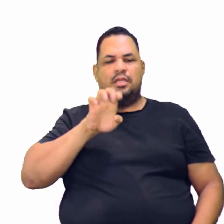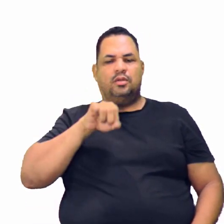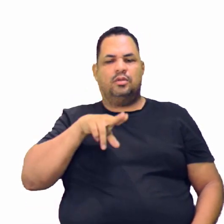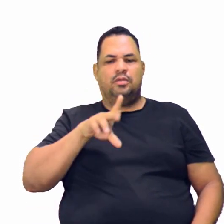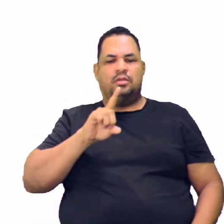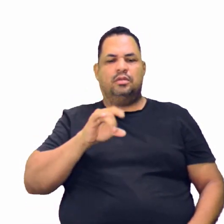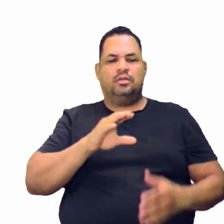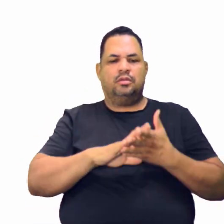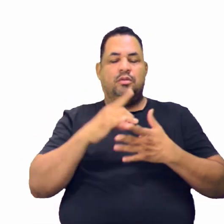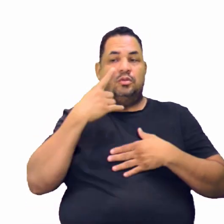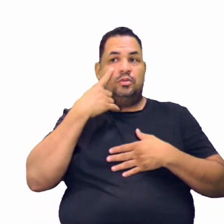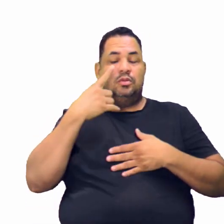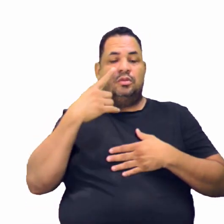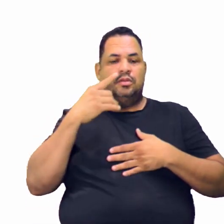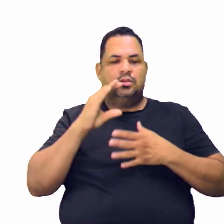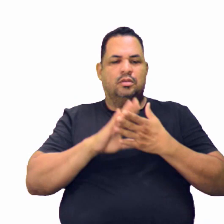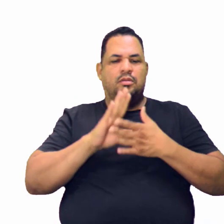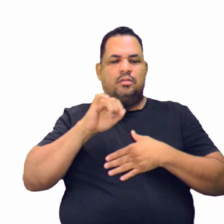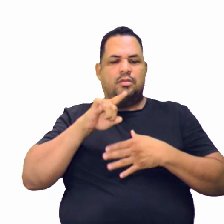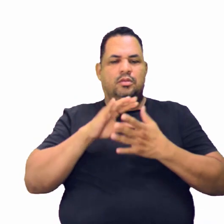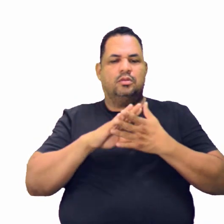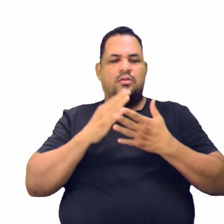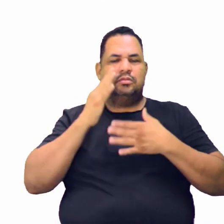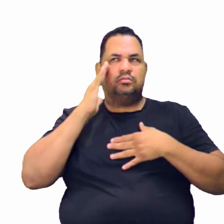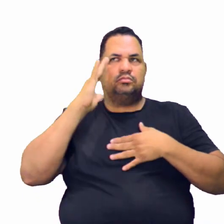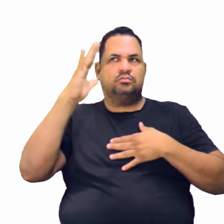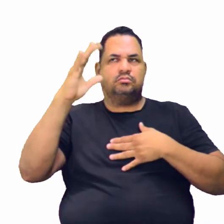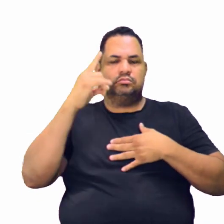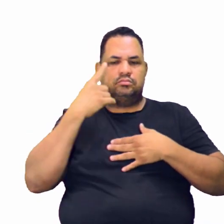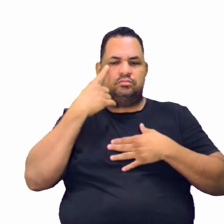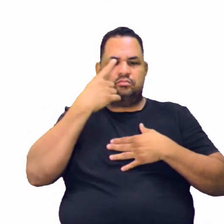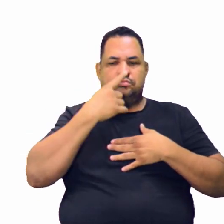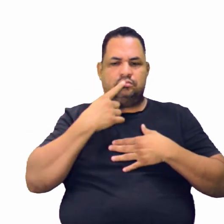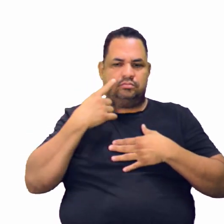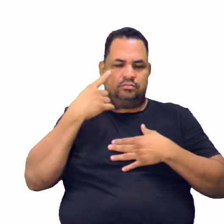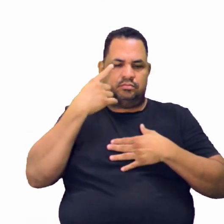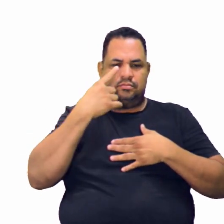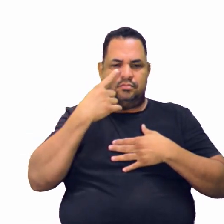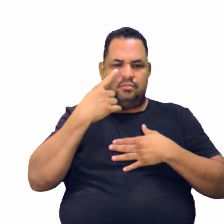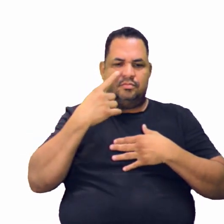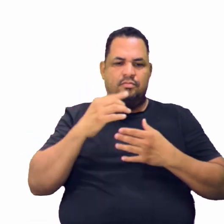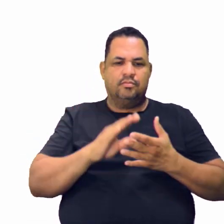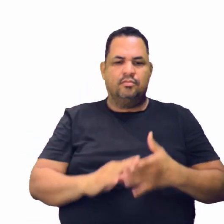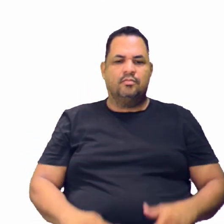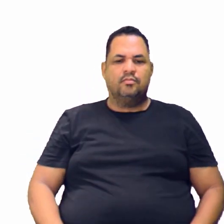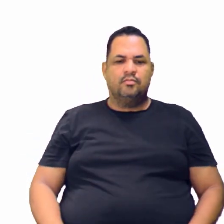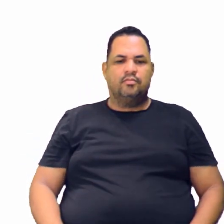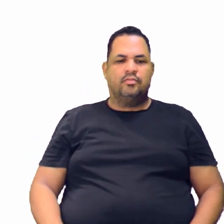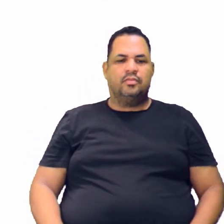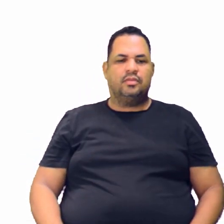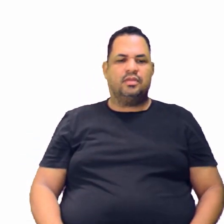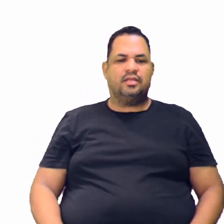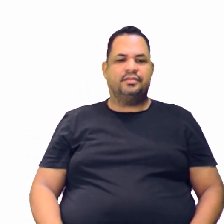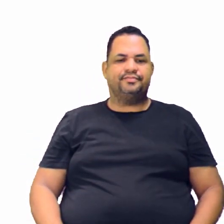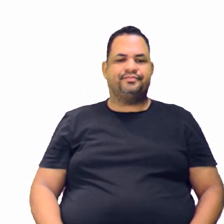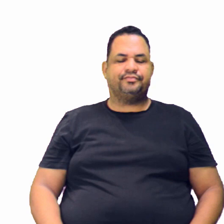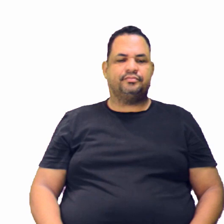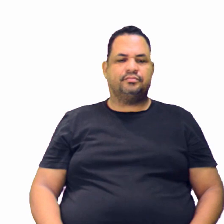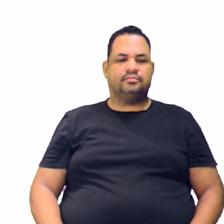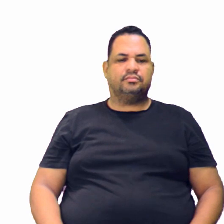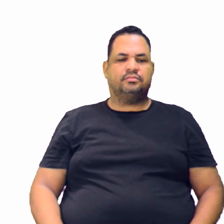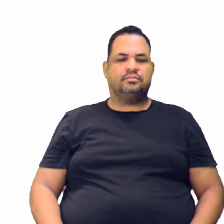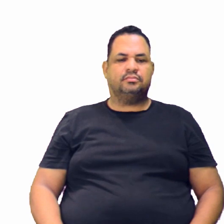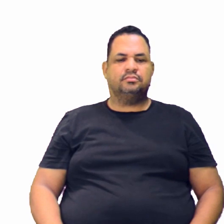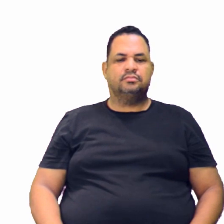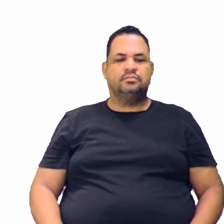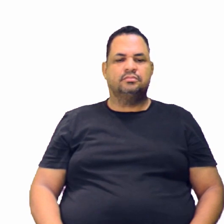olhei Maria com os olhos sonhadores. Olha a repetição, pleonasmo, olhei, é claro que será com os olhos,